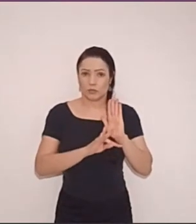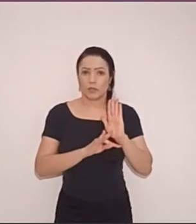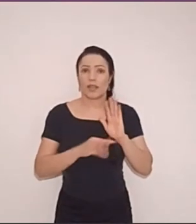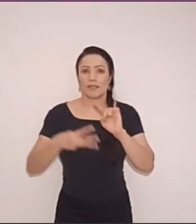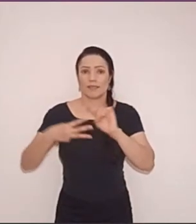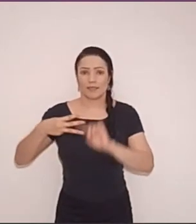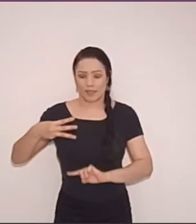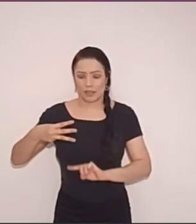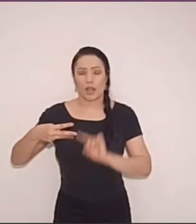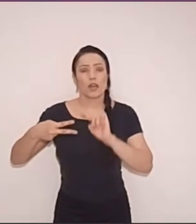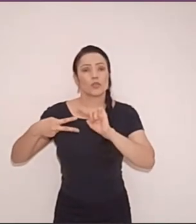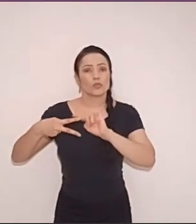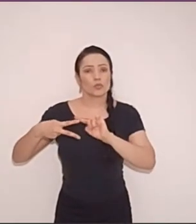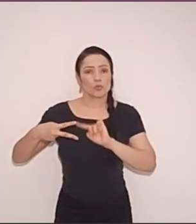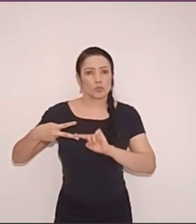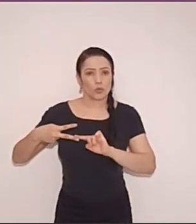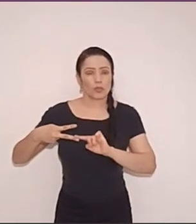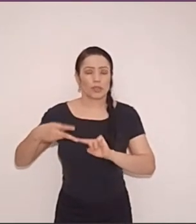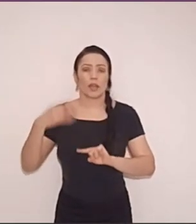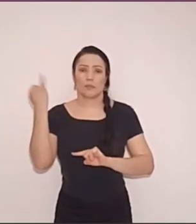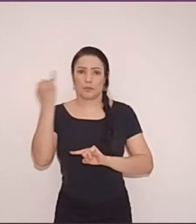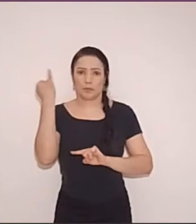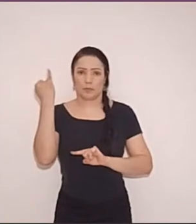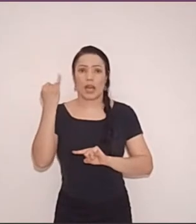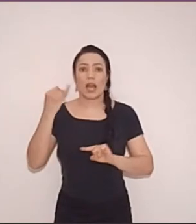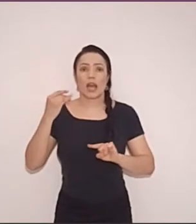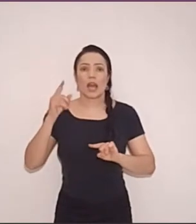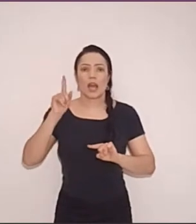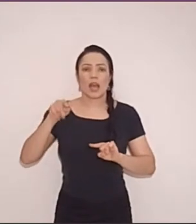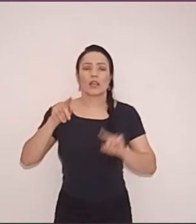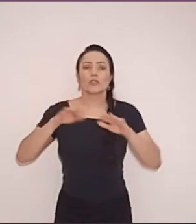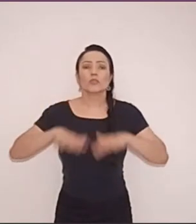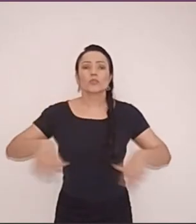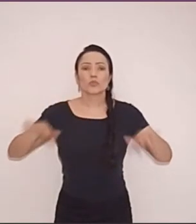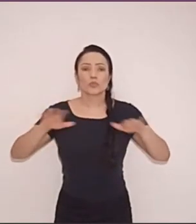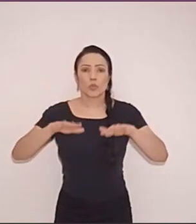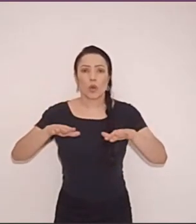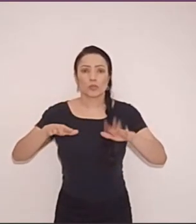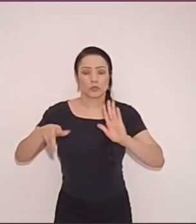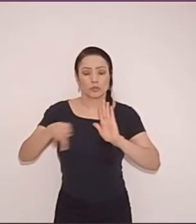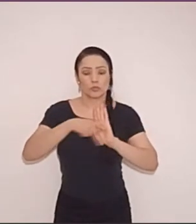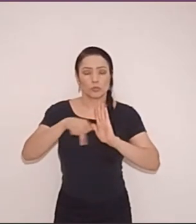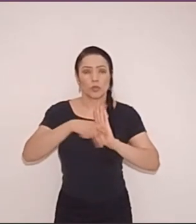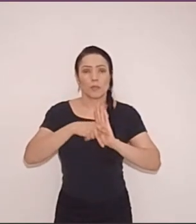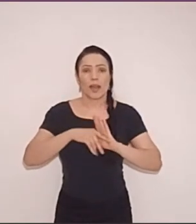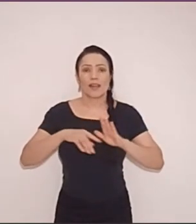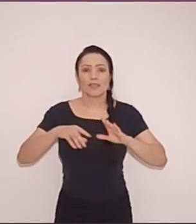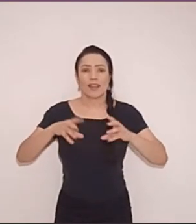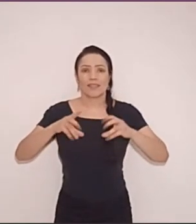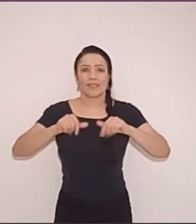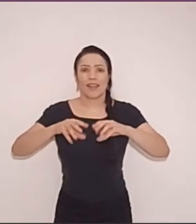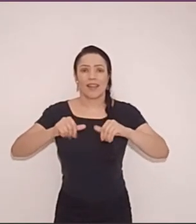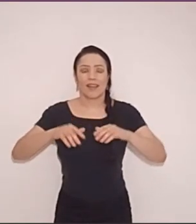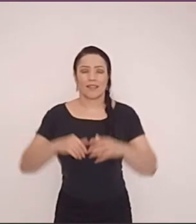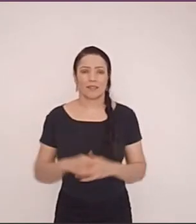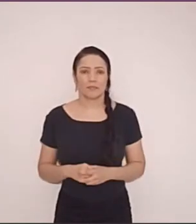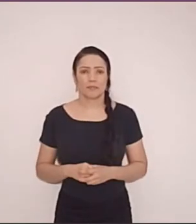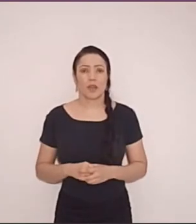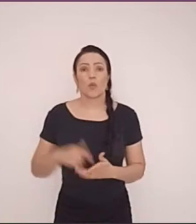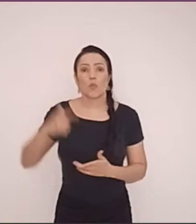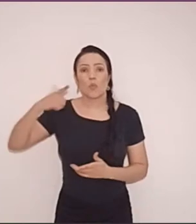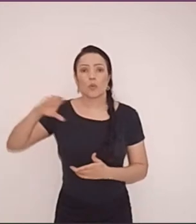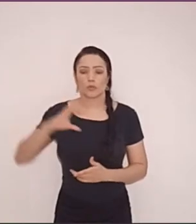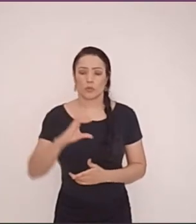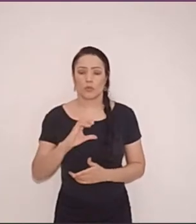eles tem dois que eu acho muito interessante que é o nós nós somos da terra e na revista que diagrama que o outro é